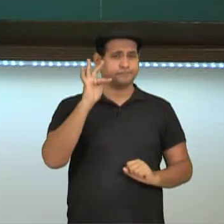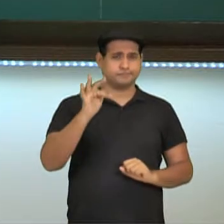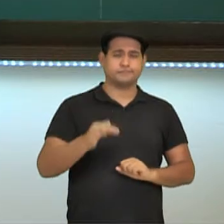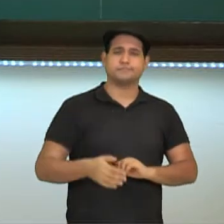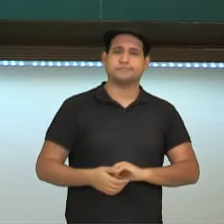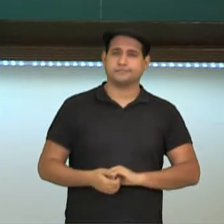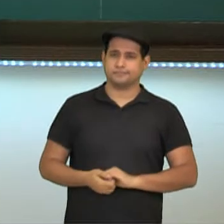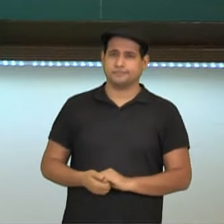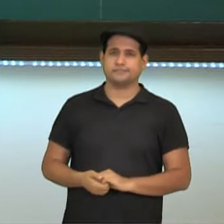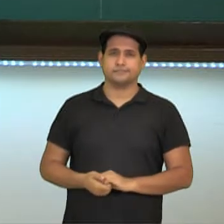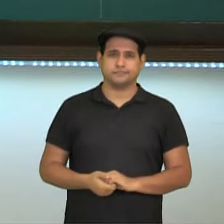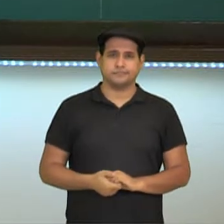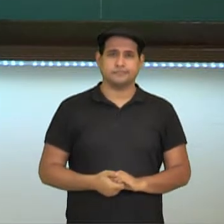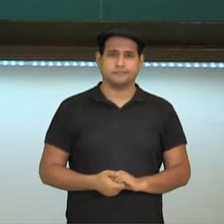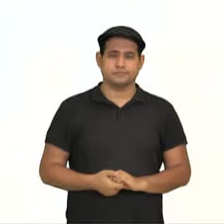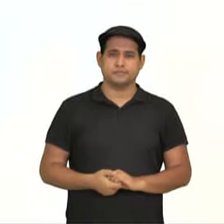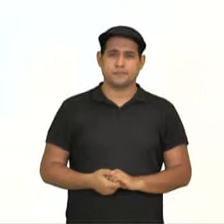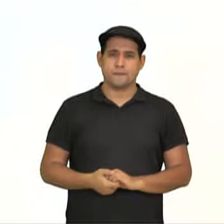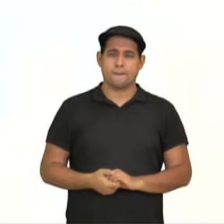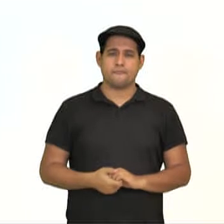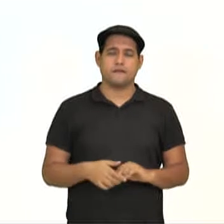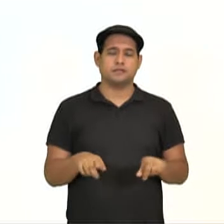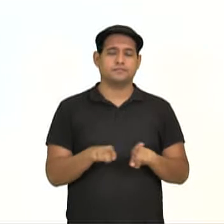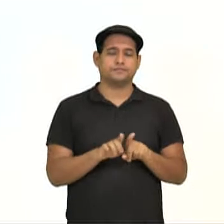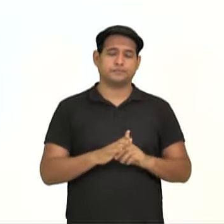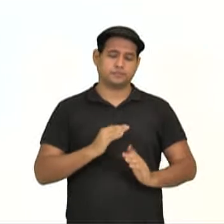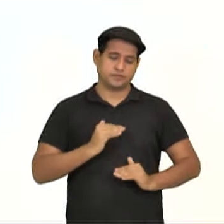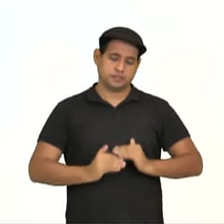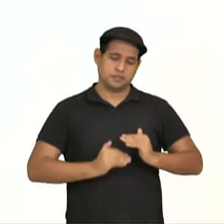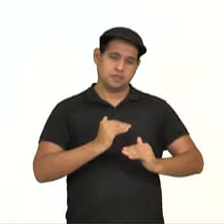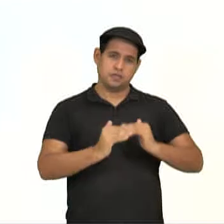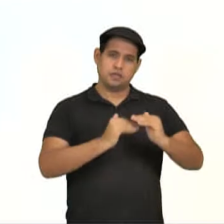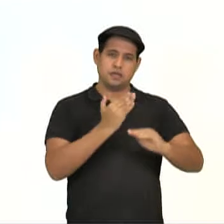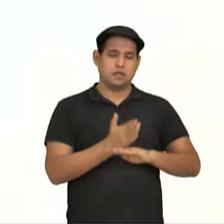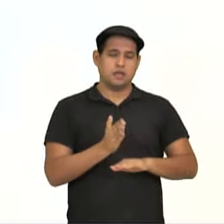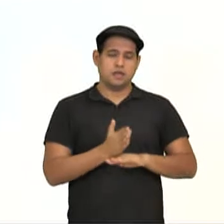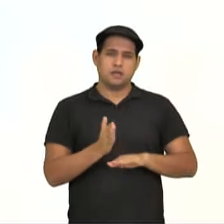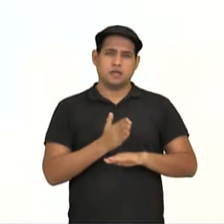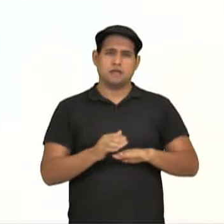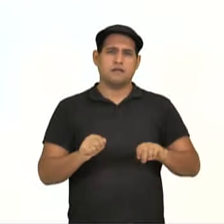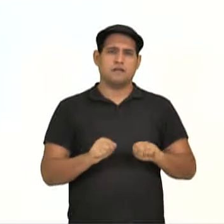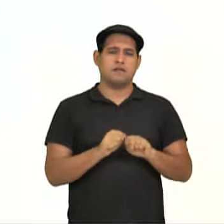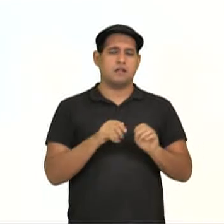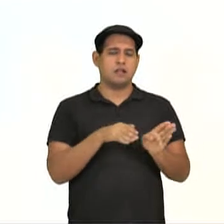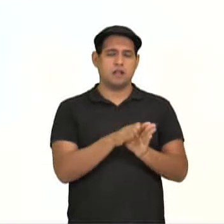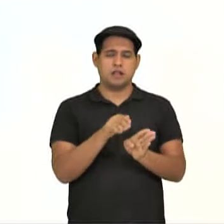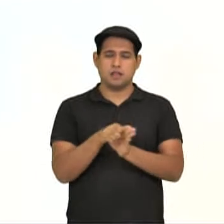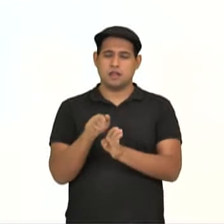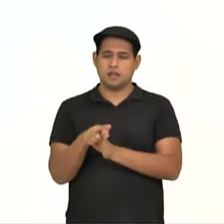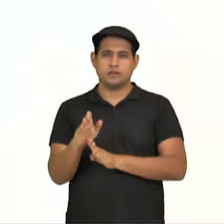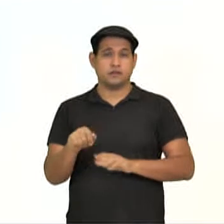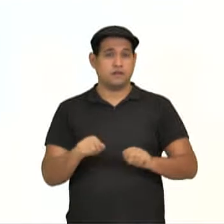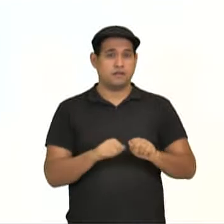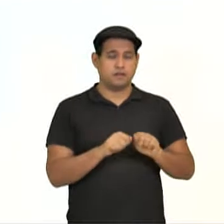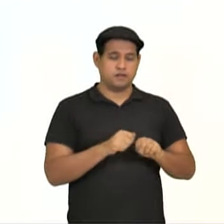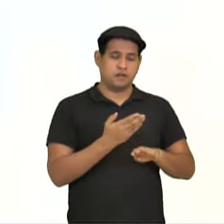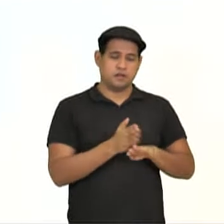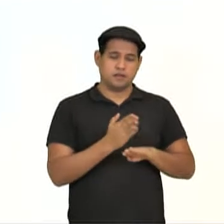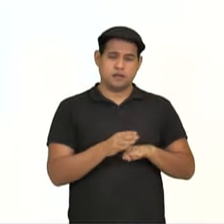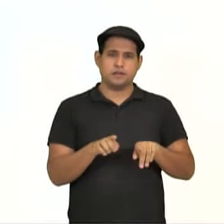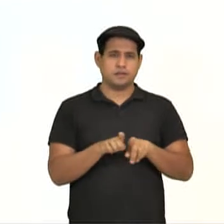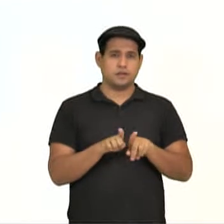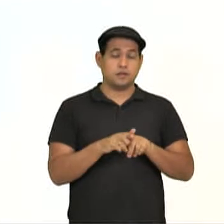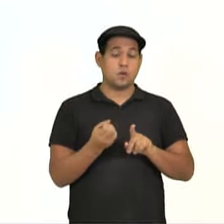cotidiano. É um processo em que o praticante medita a partir das orientações fornecidas por um